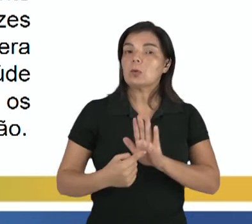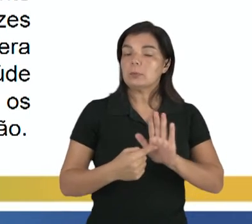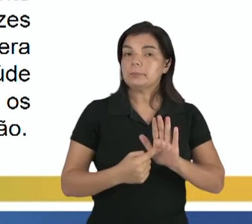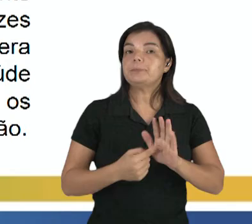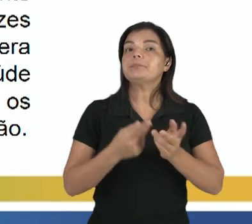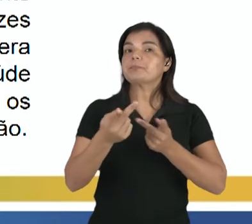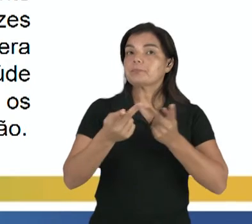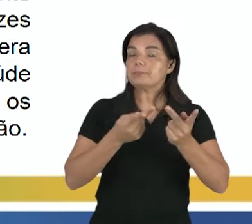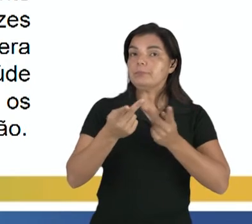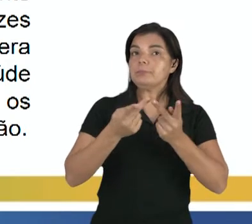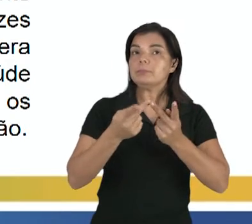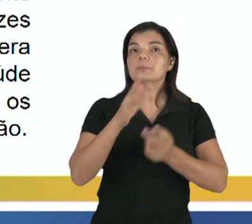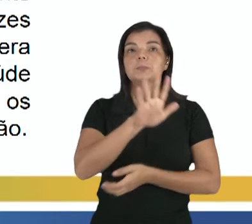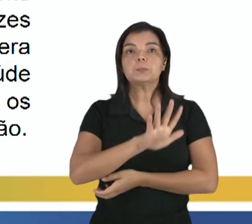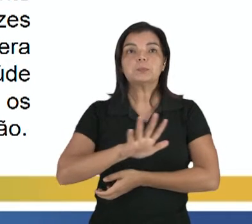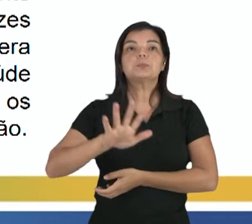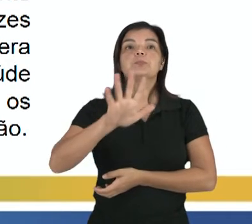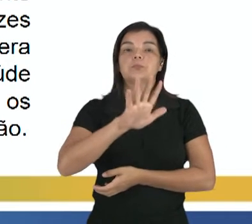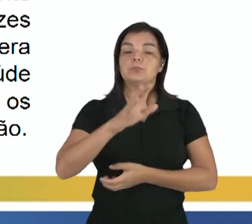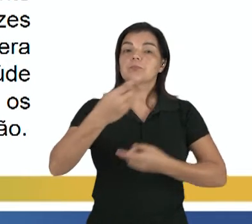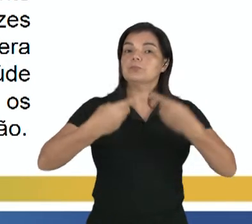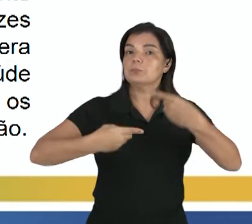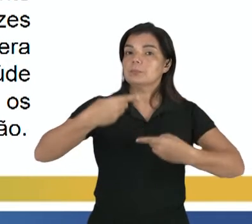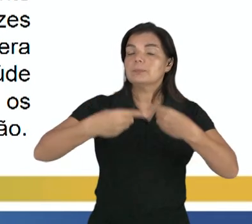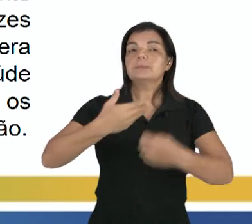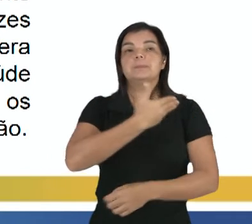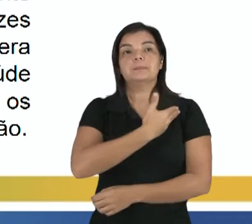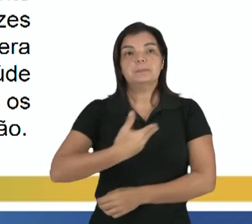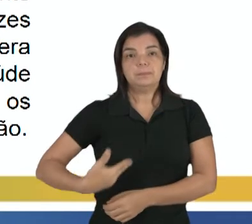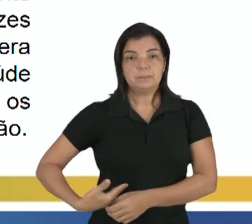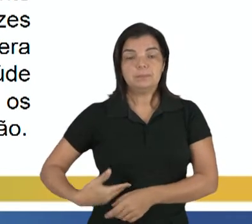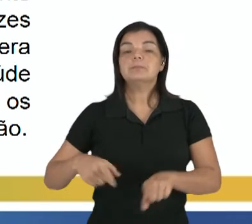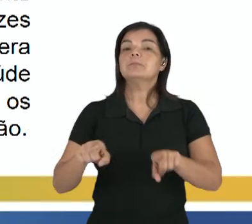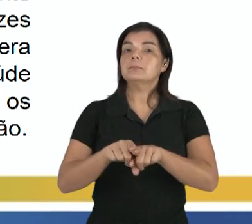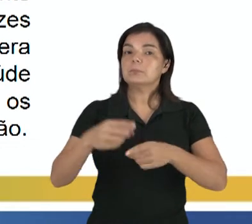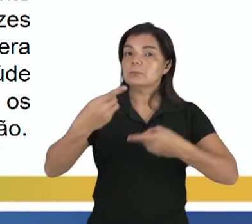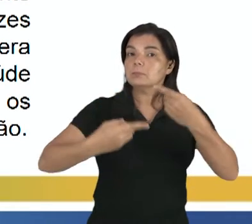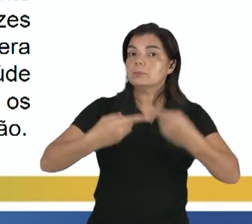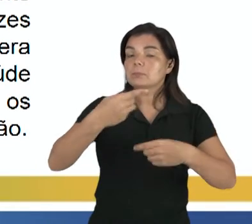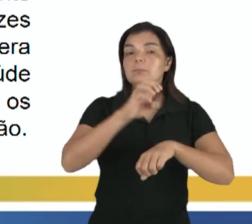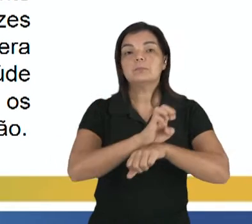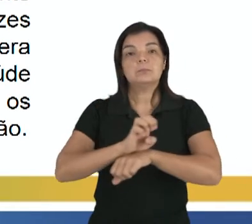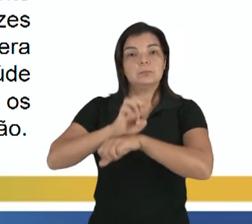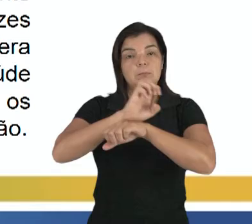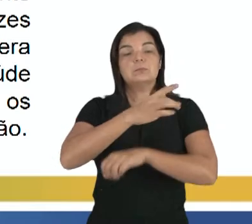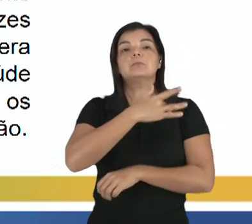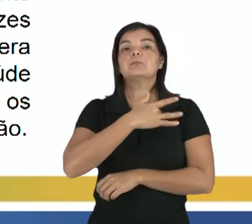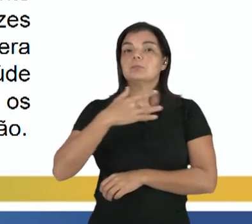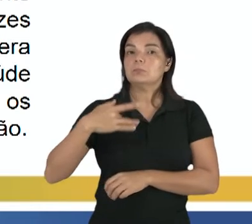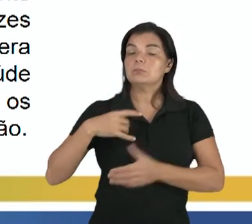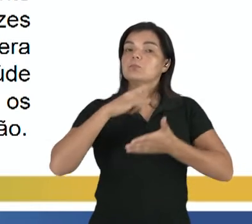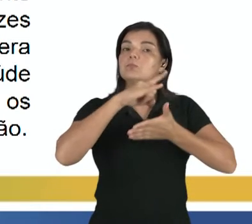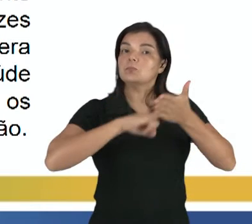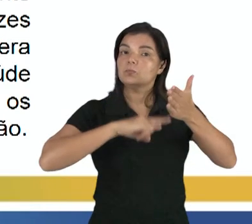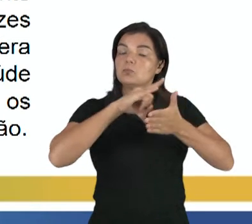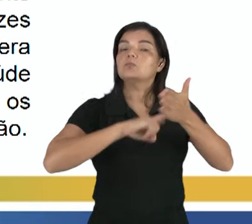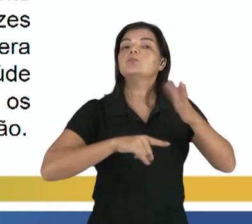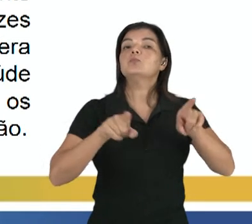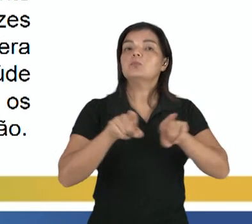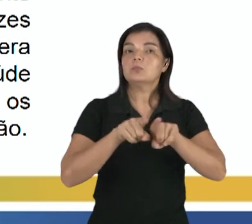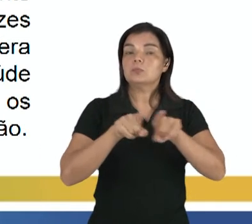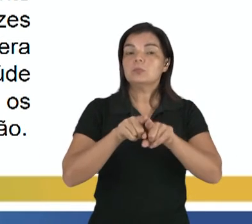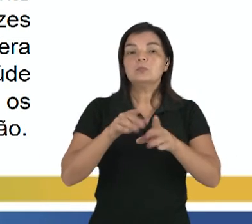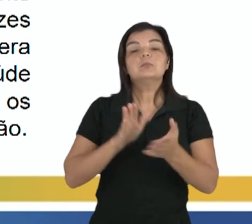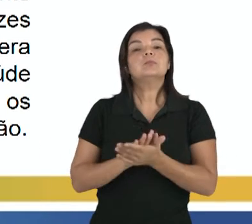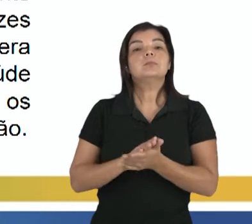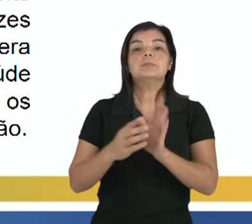o Plano Nacional de Políticas Públicas e os planos estaduais de saúde, que são documentos oficiais que